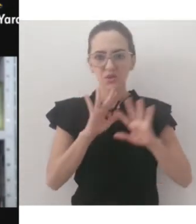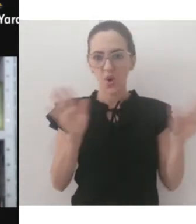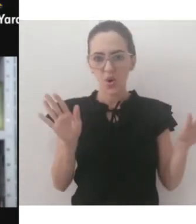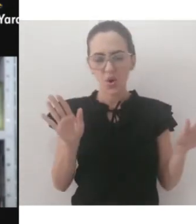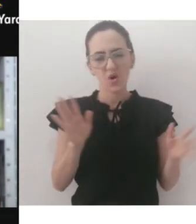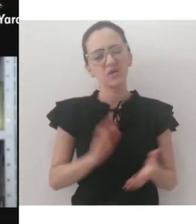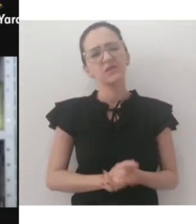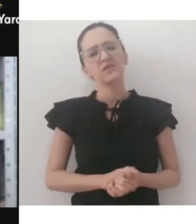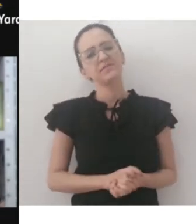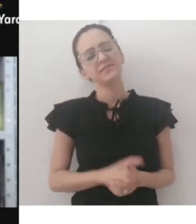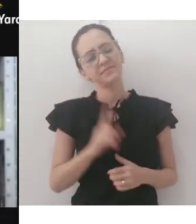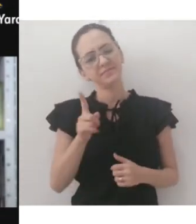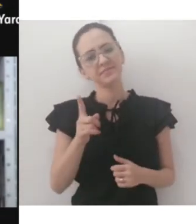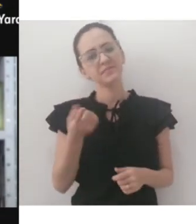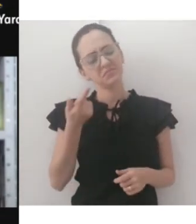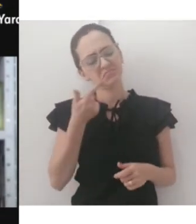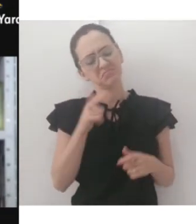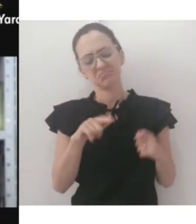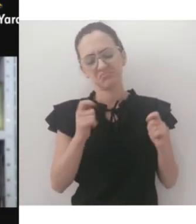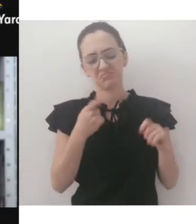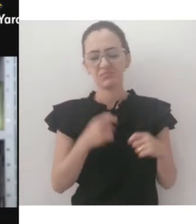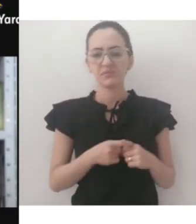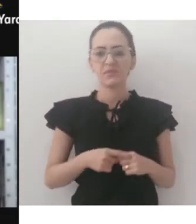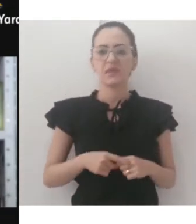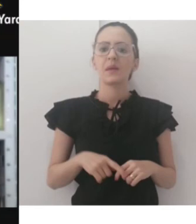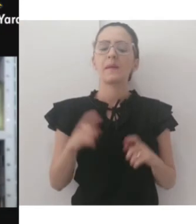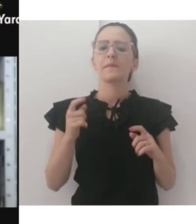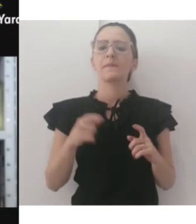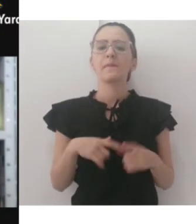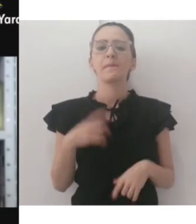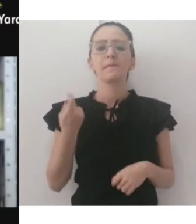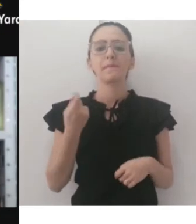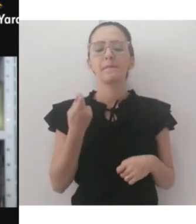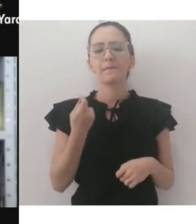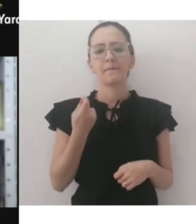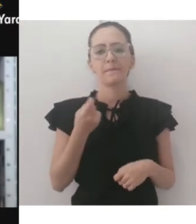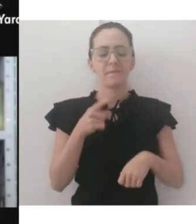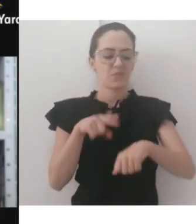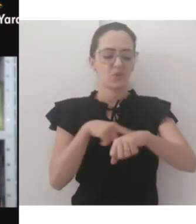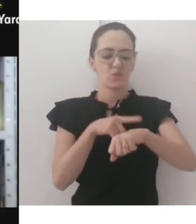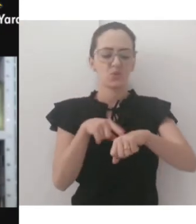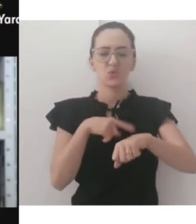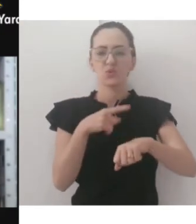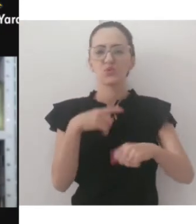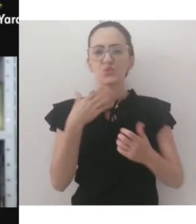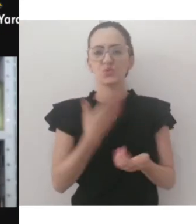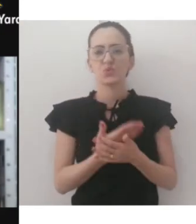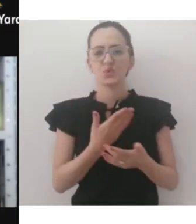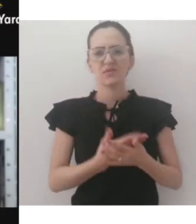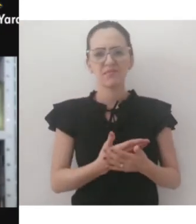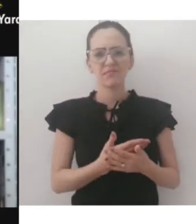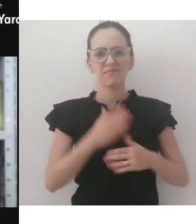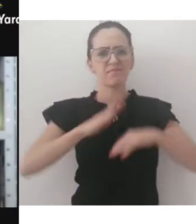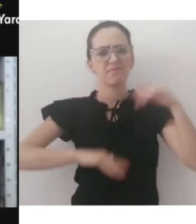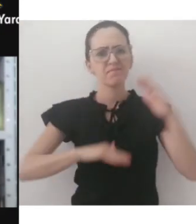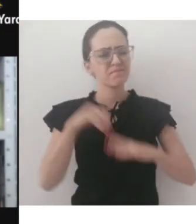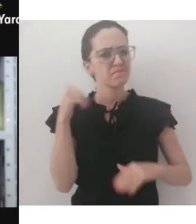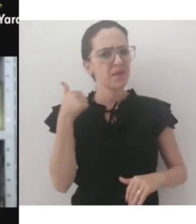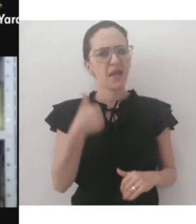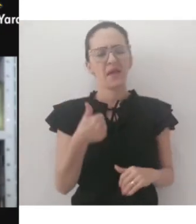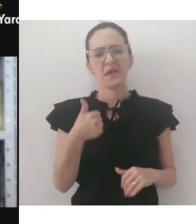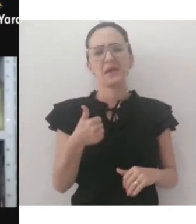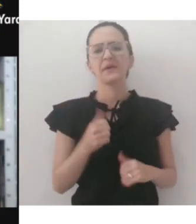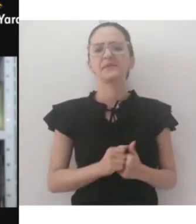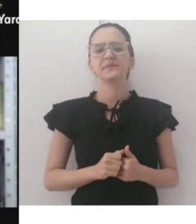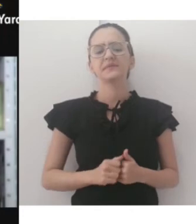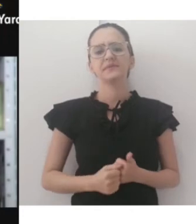o suficiente para que você consiga. Qual é o diferencial, Edmara? O diferencial é você fazer com que essas 2 horas de relógio sejam